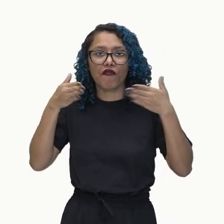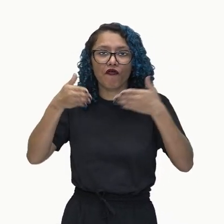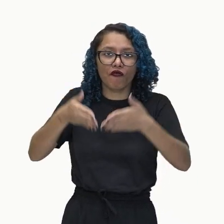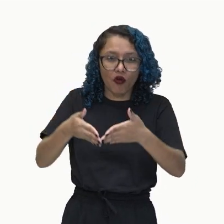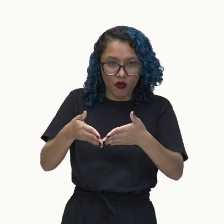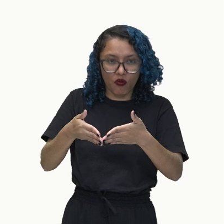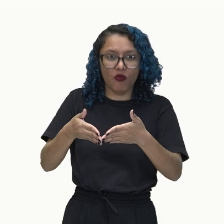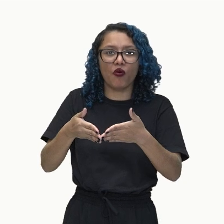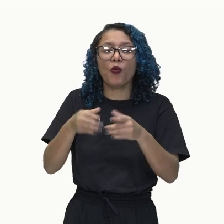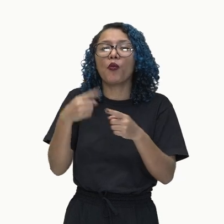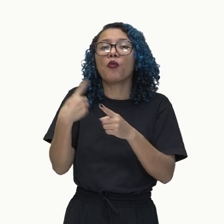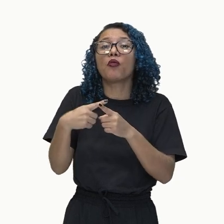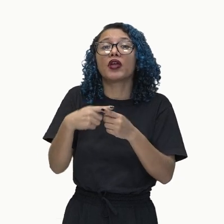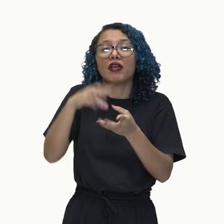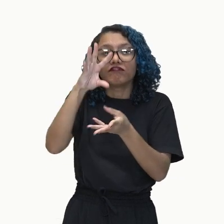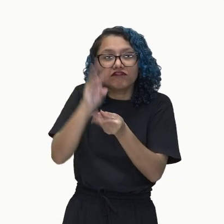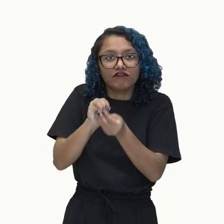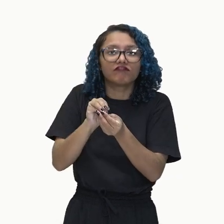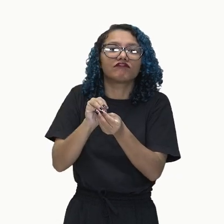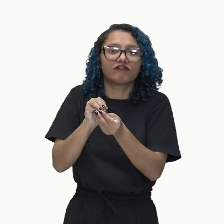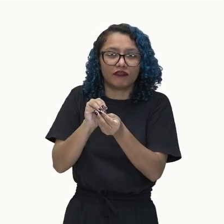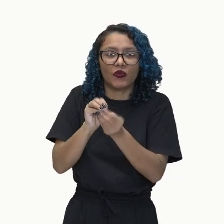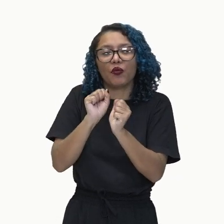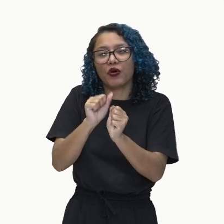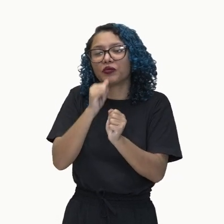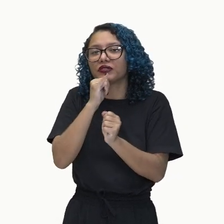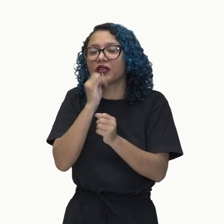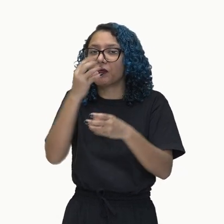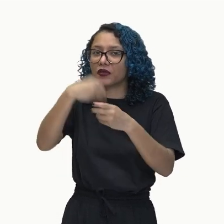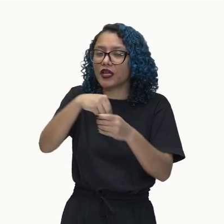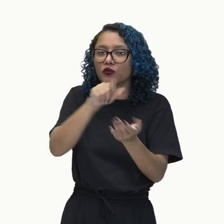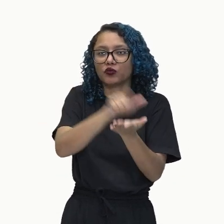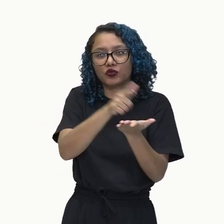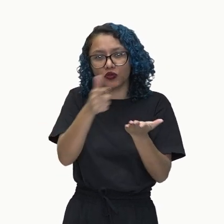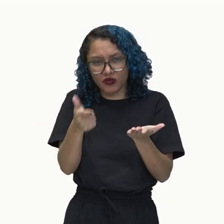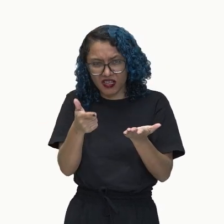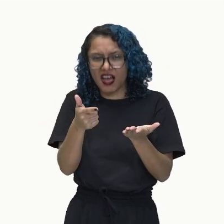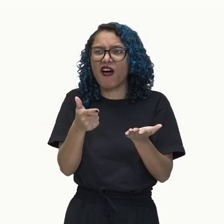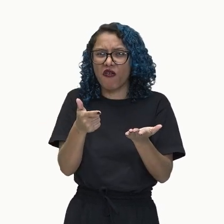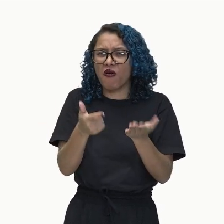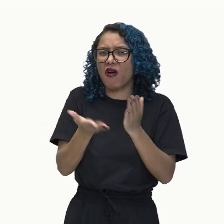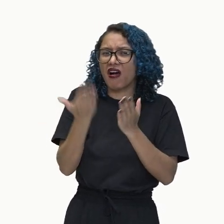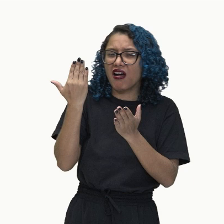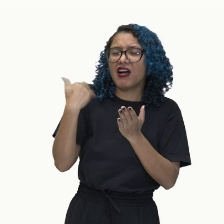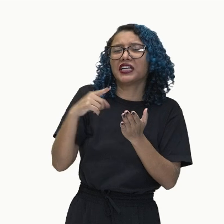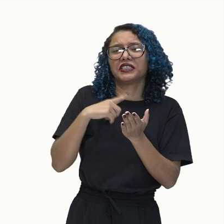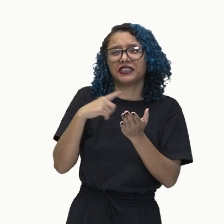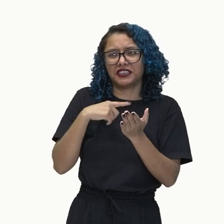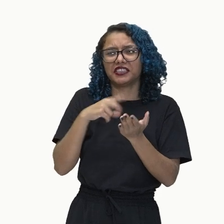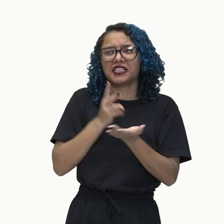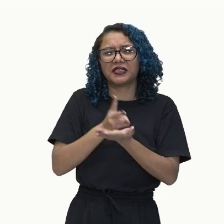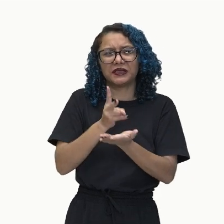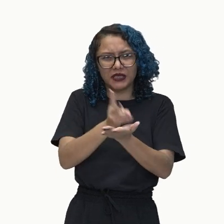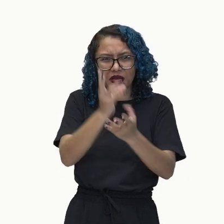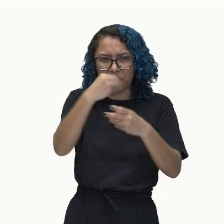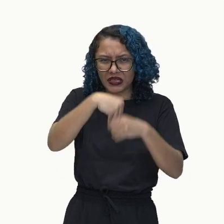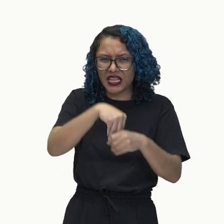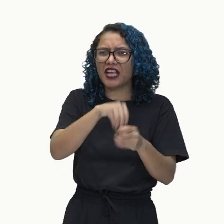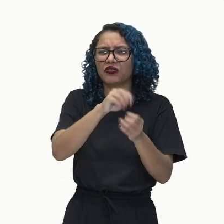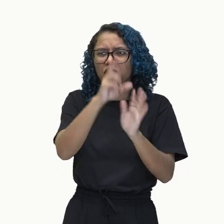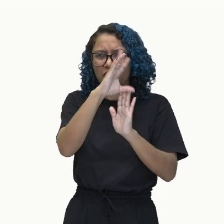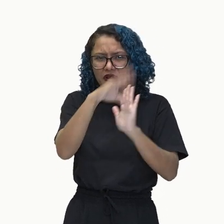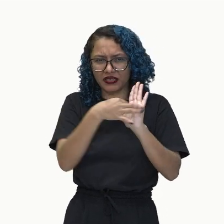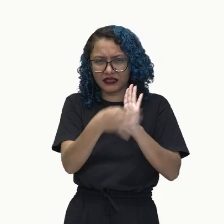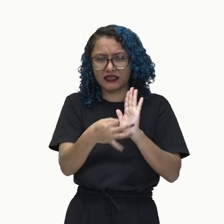tem um espaço. Pode ser num jornal. O jornal impresso, por exemplo, tinha bastante resenha, mas os gêneros digitais hoje a gente tem resenhas